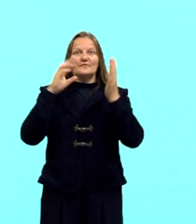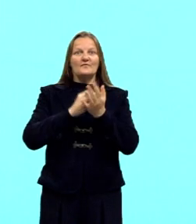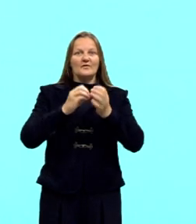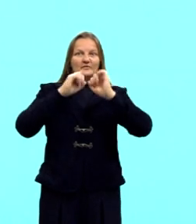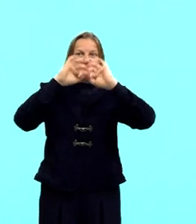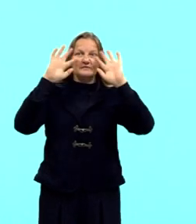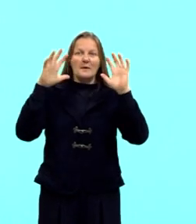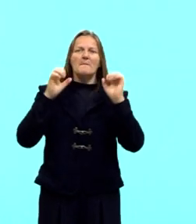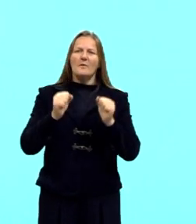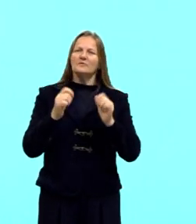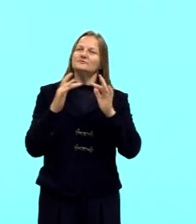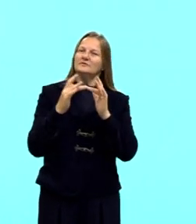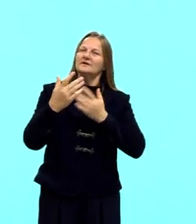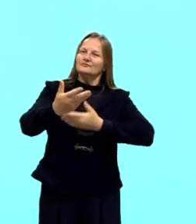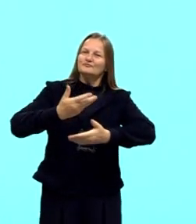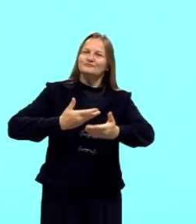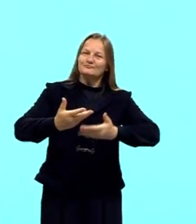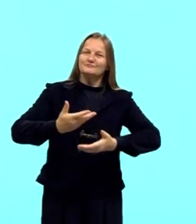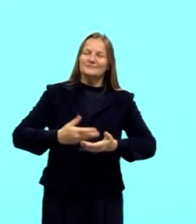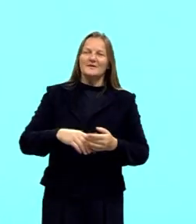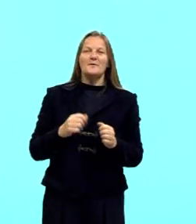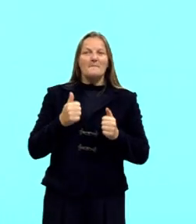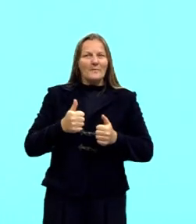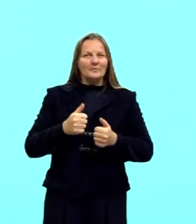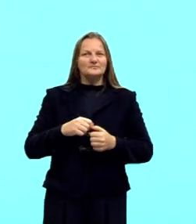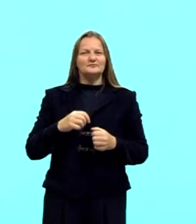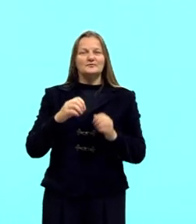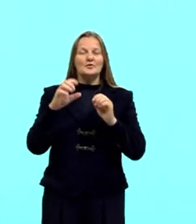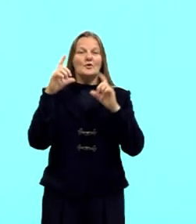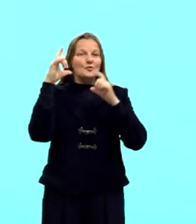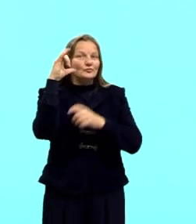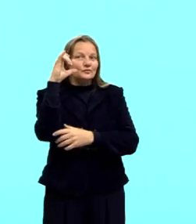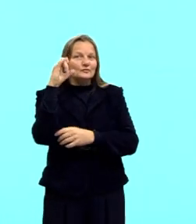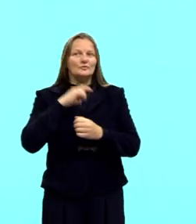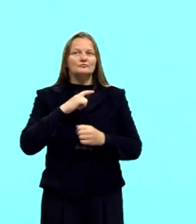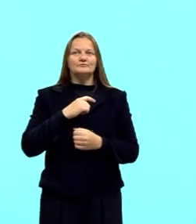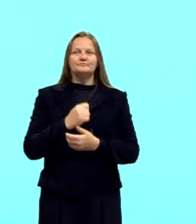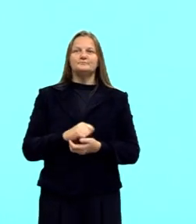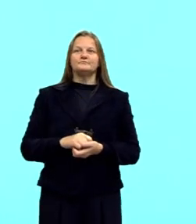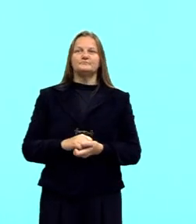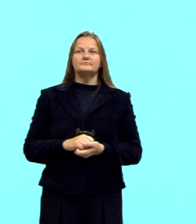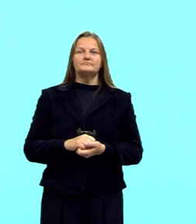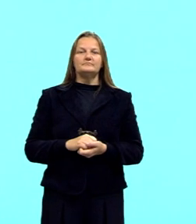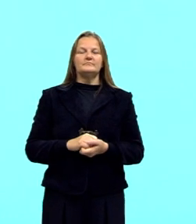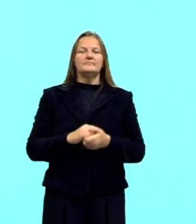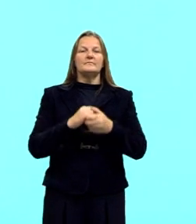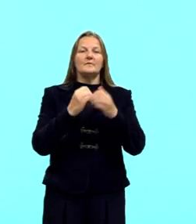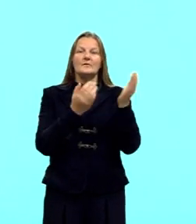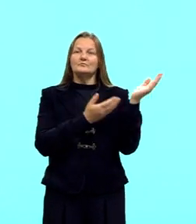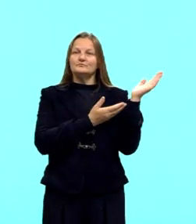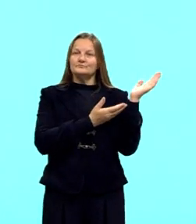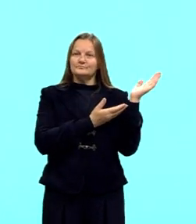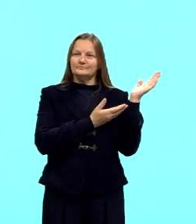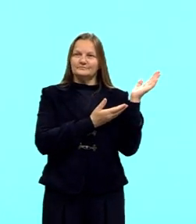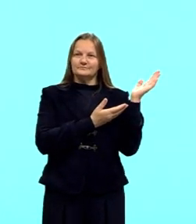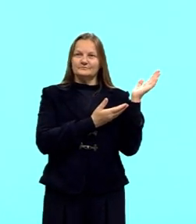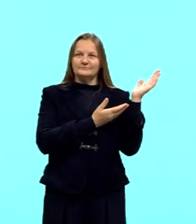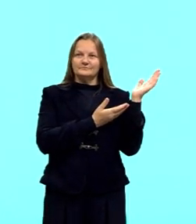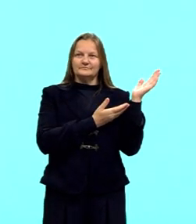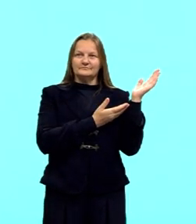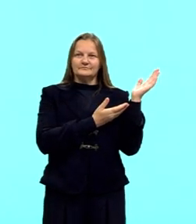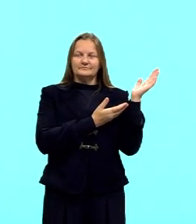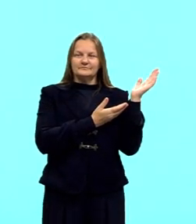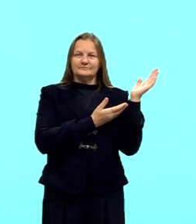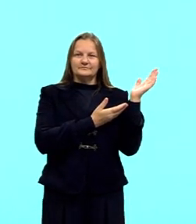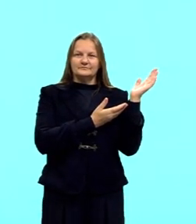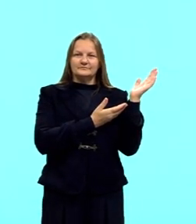nossa aula então entra em contato então marcadinha lá no Instagram né o arroba Douglas Romeu para né fortalecer o nosso